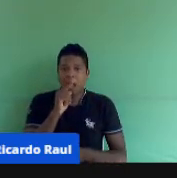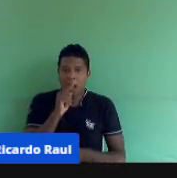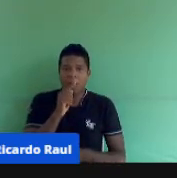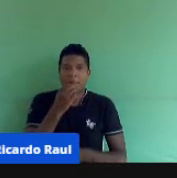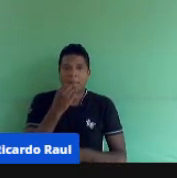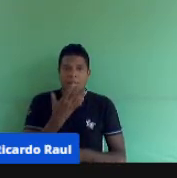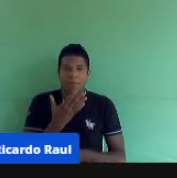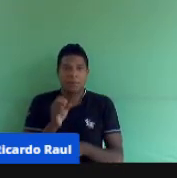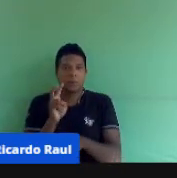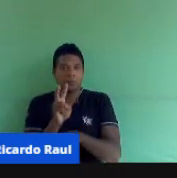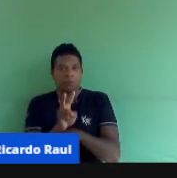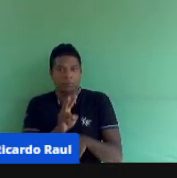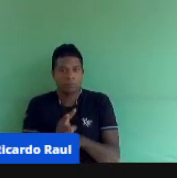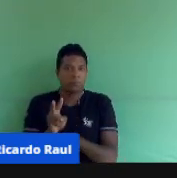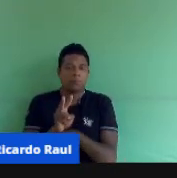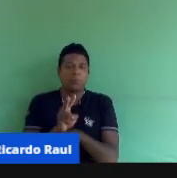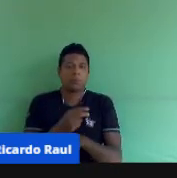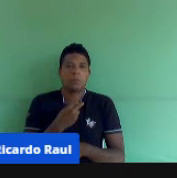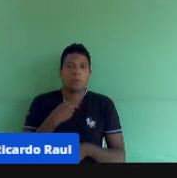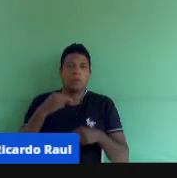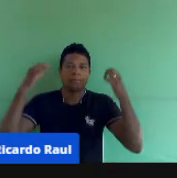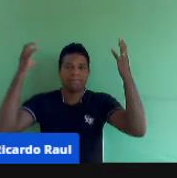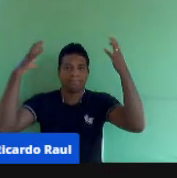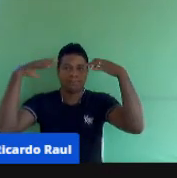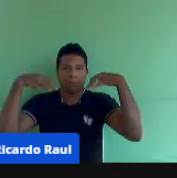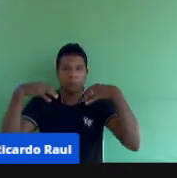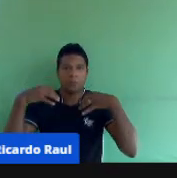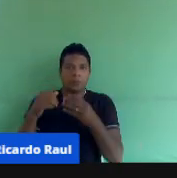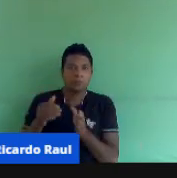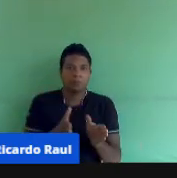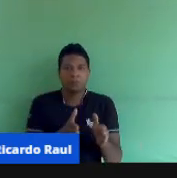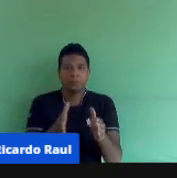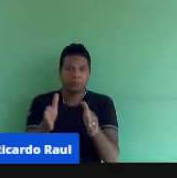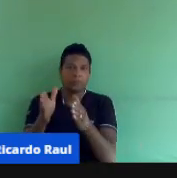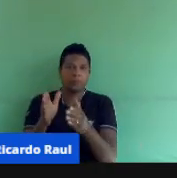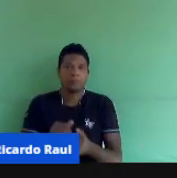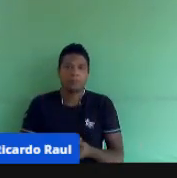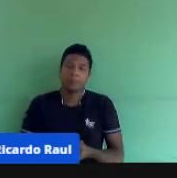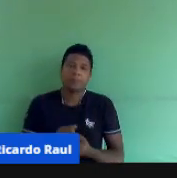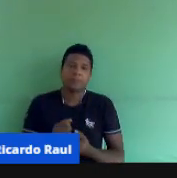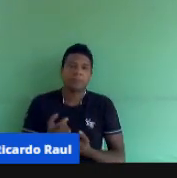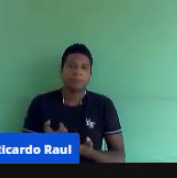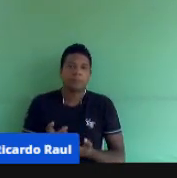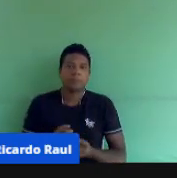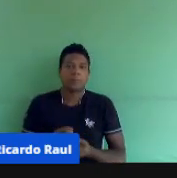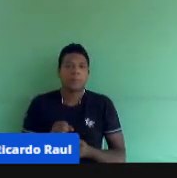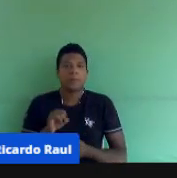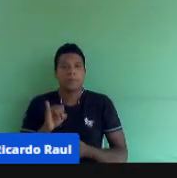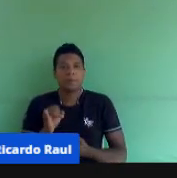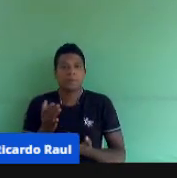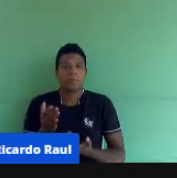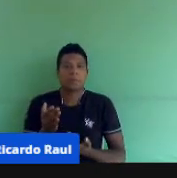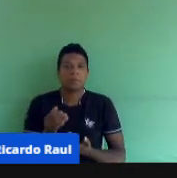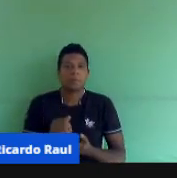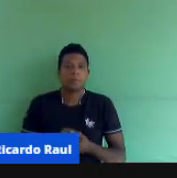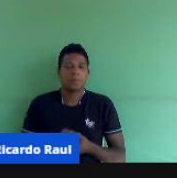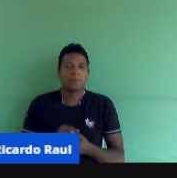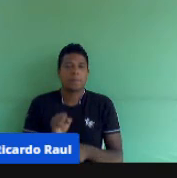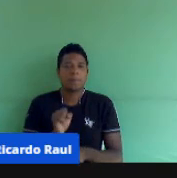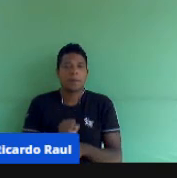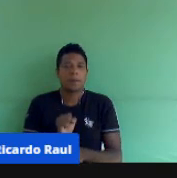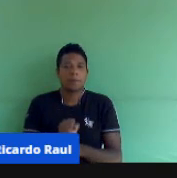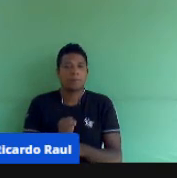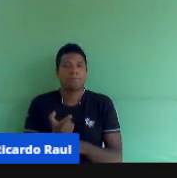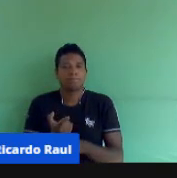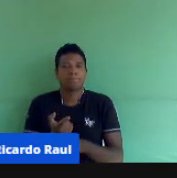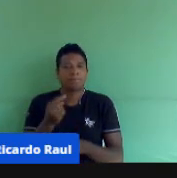cuidar. A gente não pode nem tomar banho no nosso rio Anhanduí, né? Então, imagina, né, se a gente não parar para prestar, por isso que